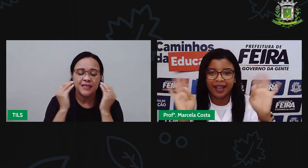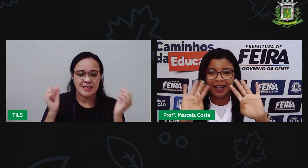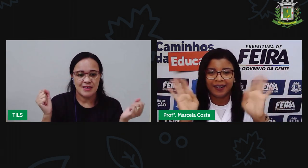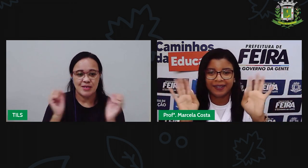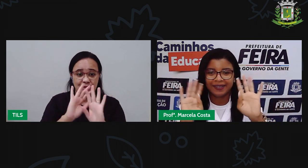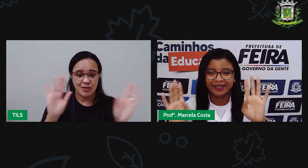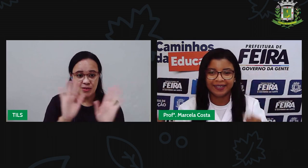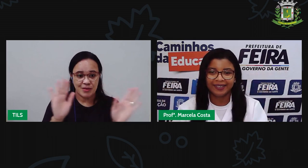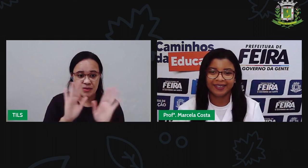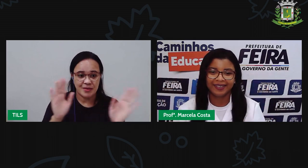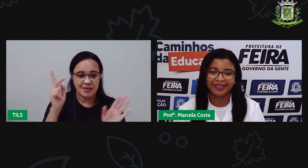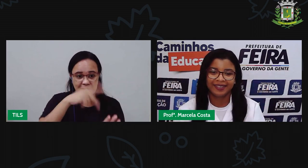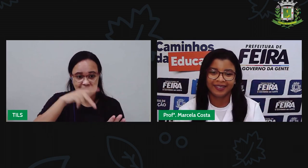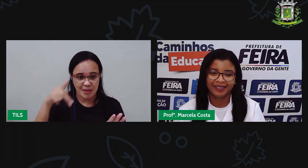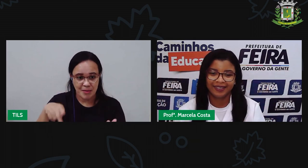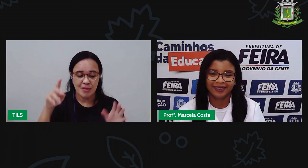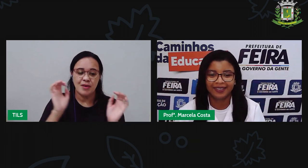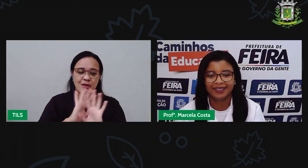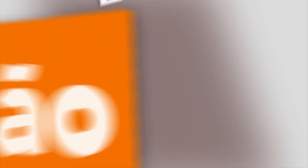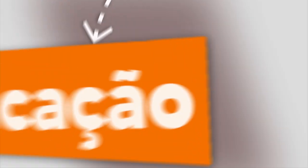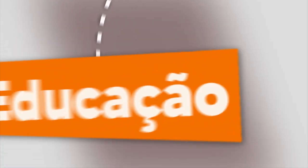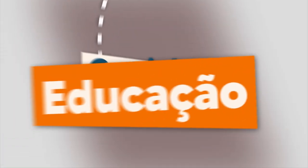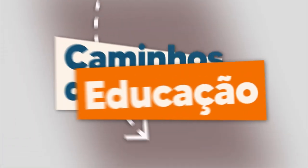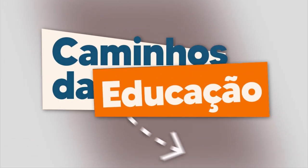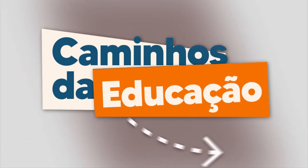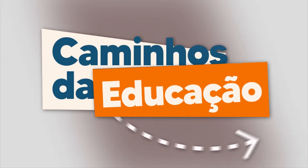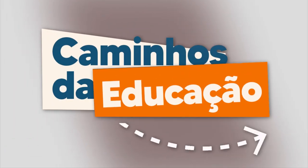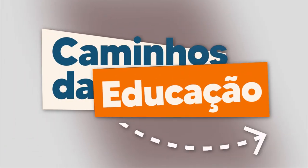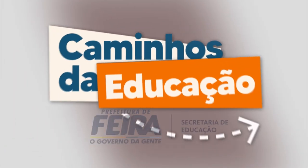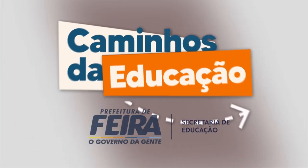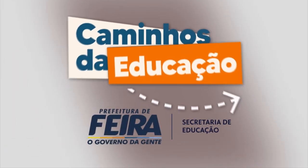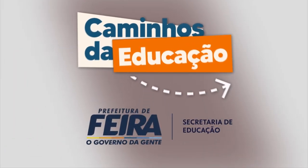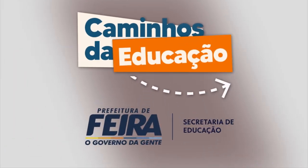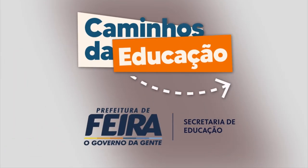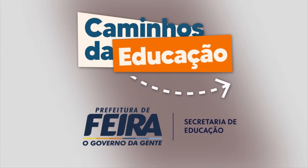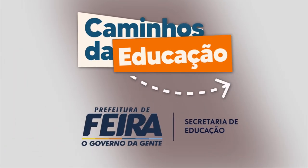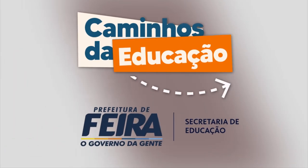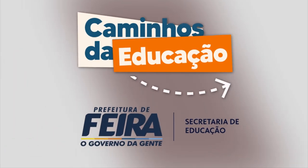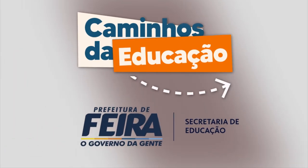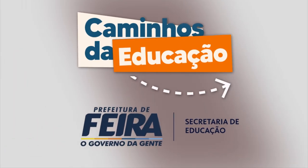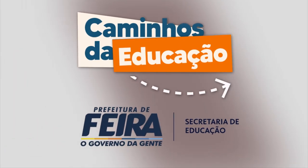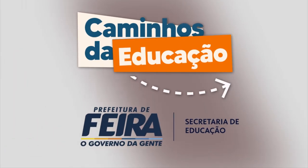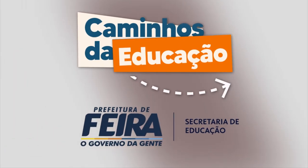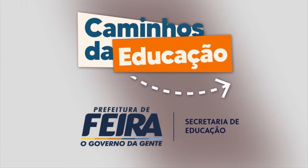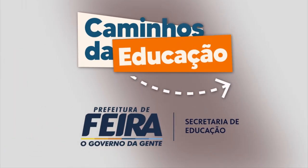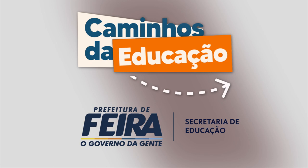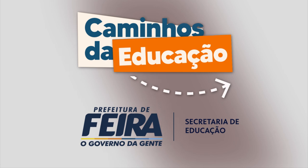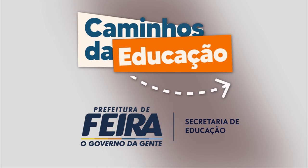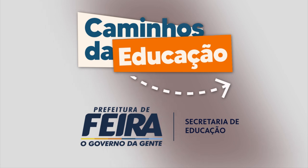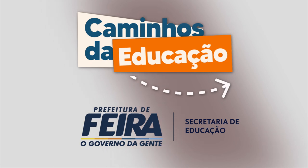Tchau! Tchau! Tchau! Tchau! Legenda Adriana